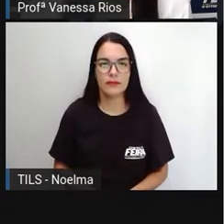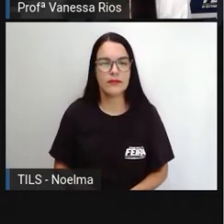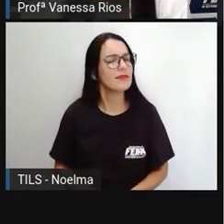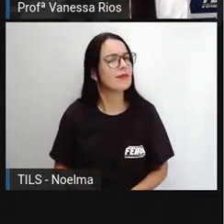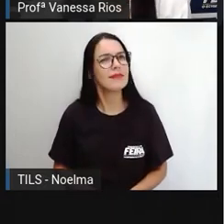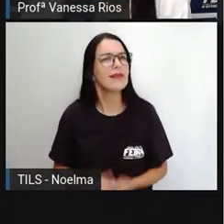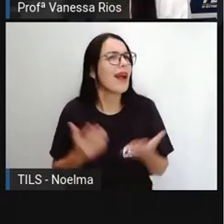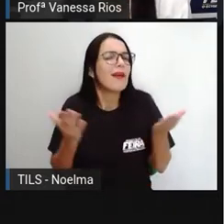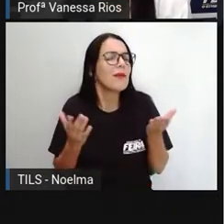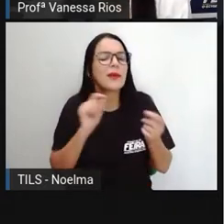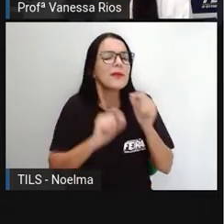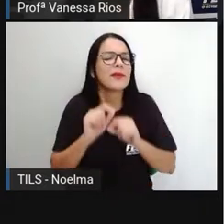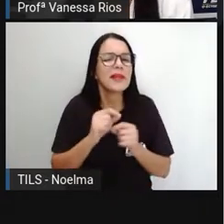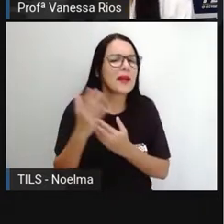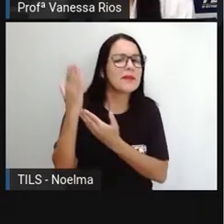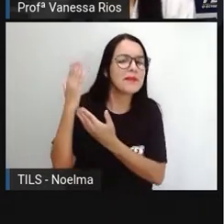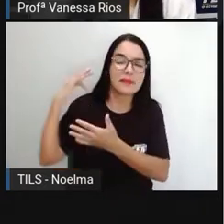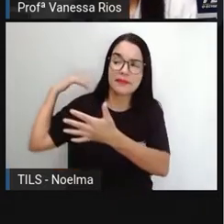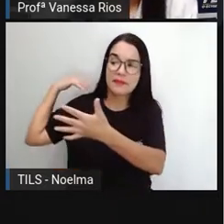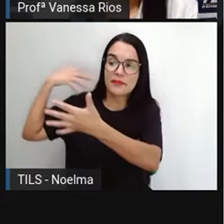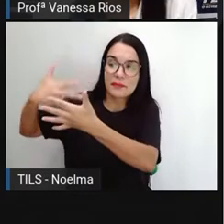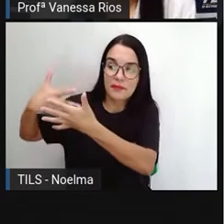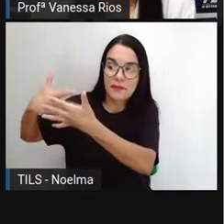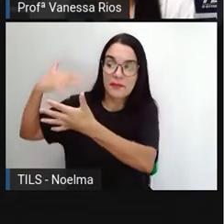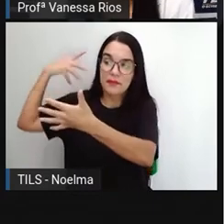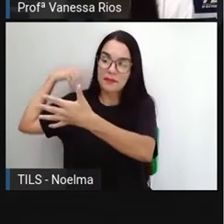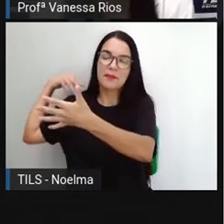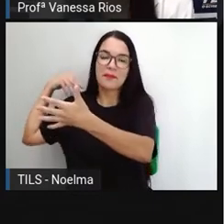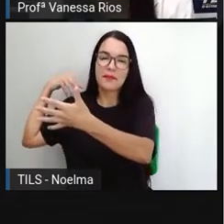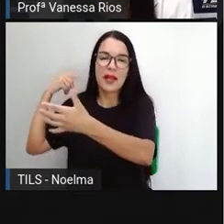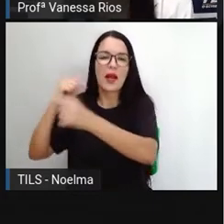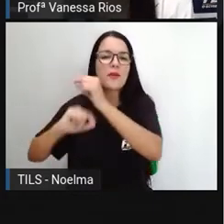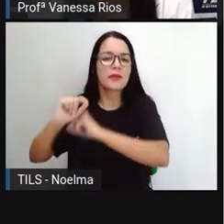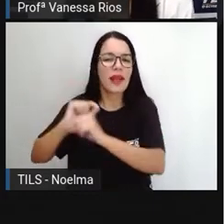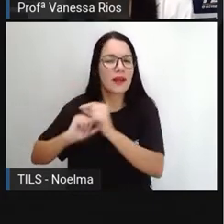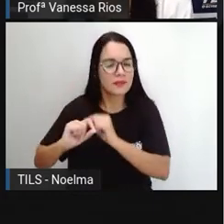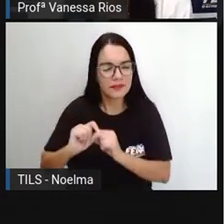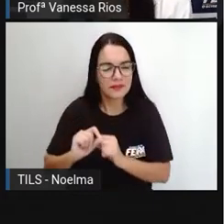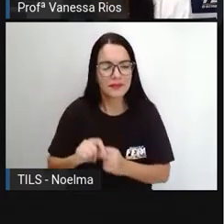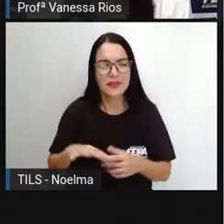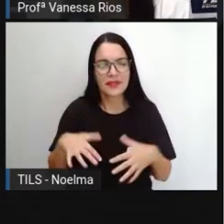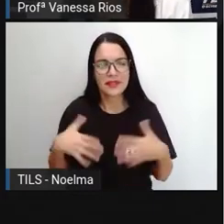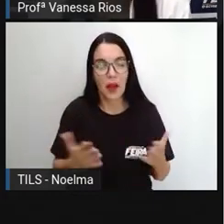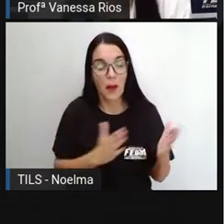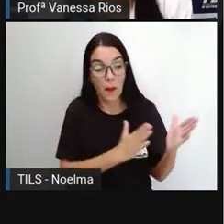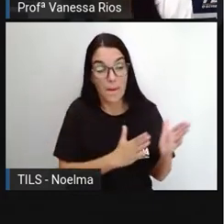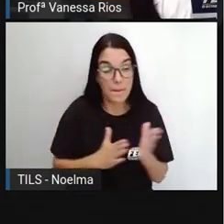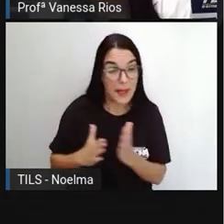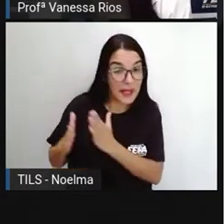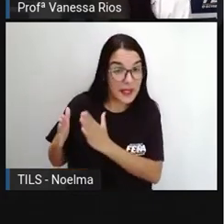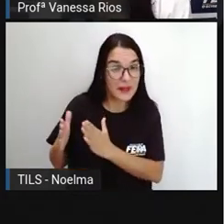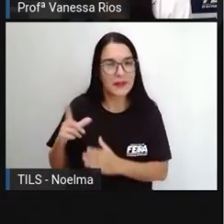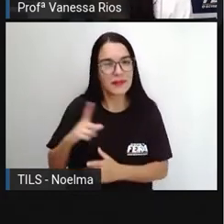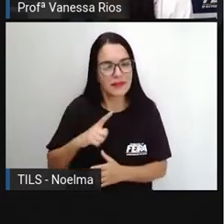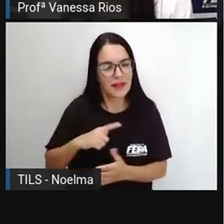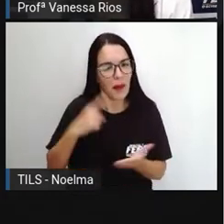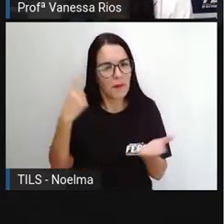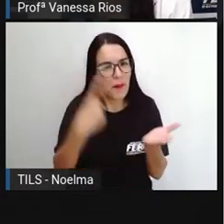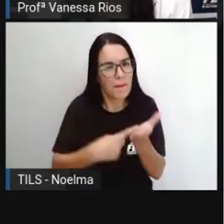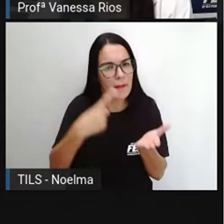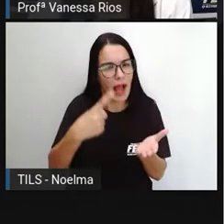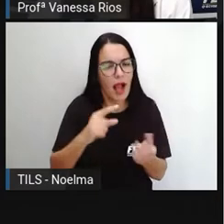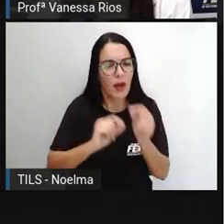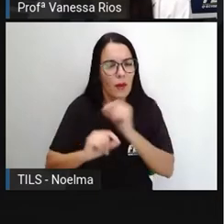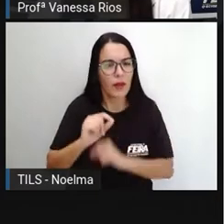E há para trás aí a definição do que é pré-história, para a gente compreender, já que esse período da história foi o que